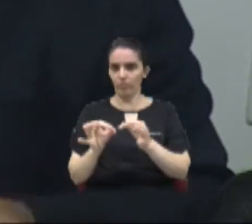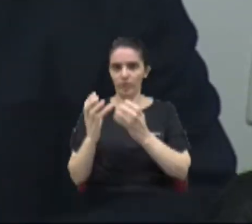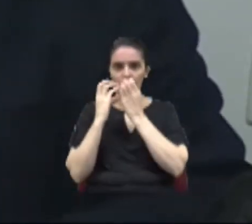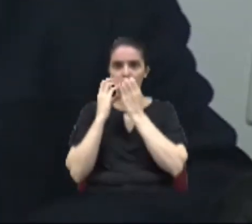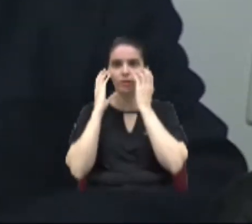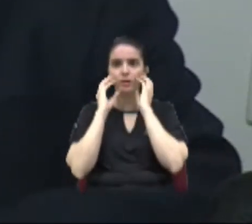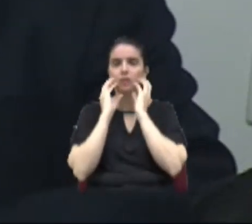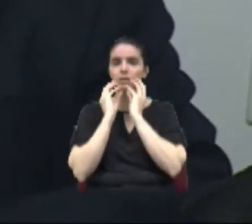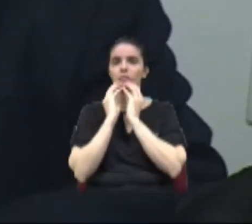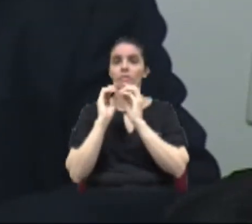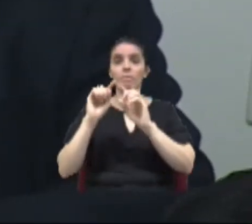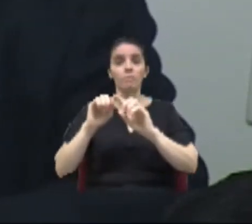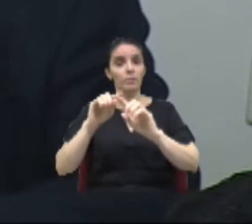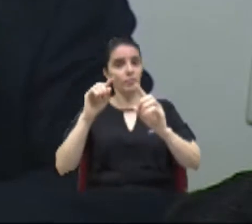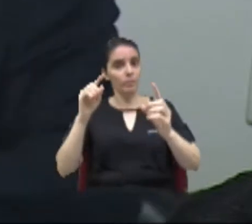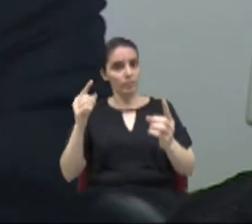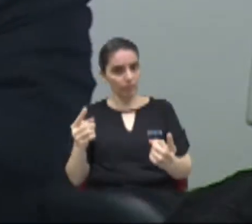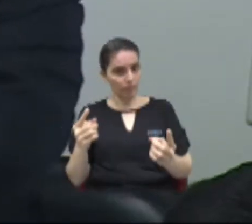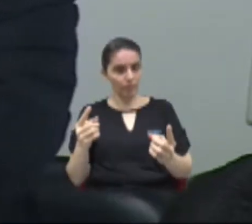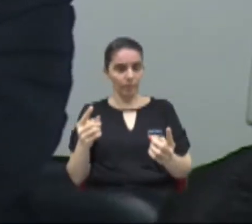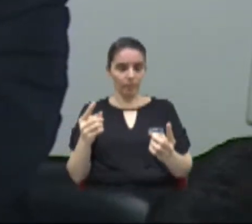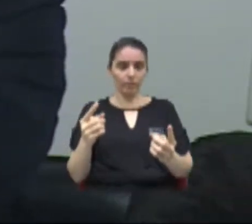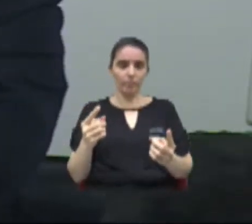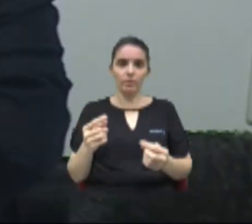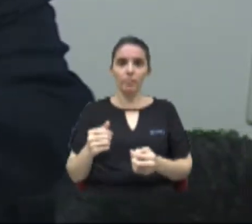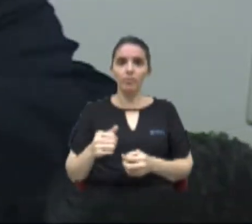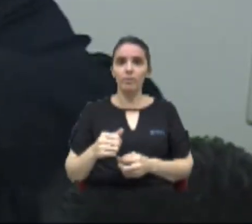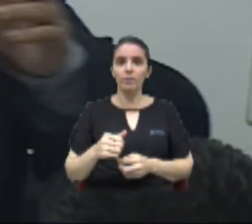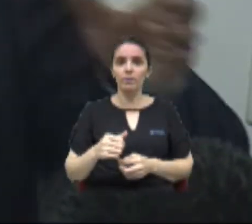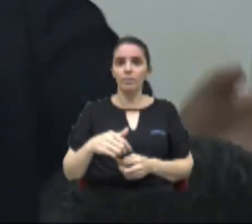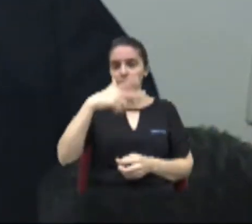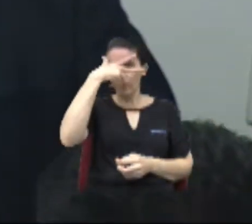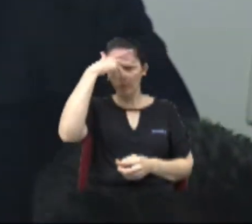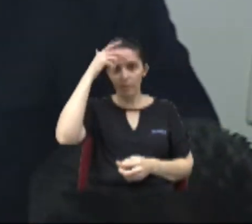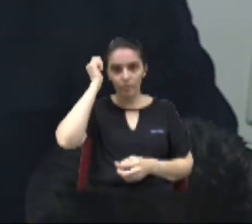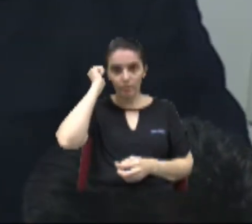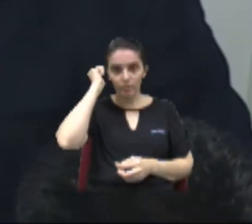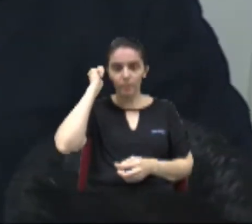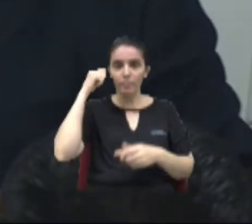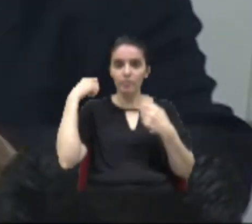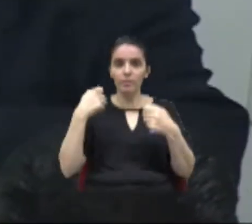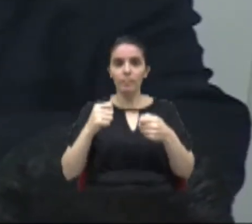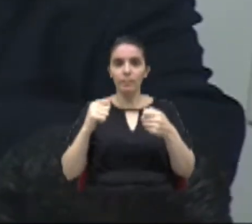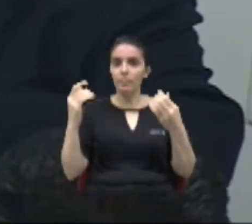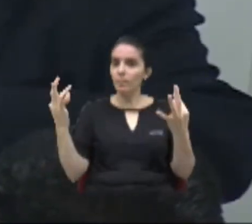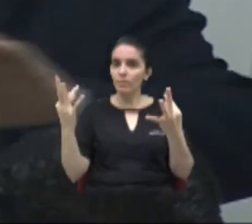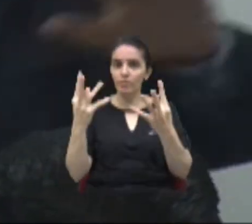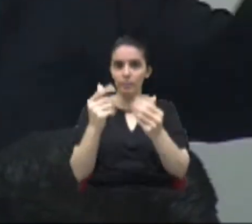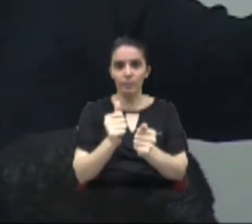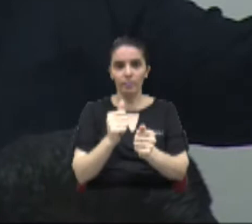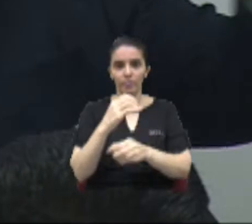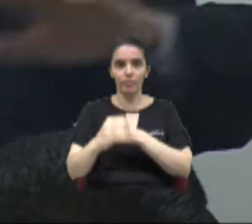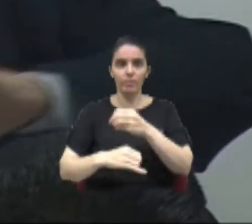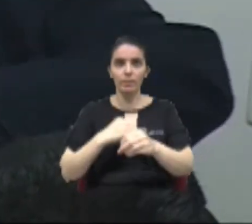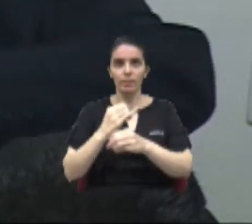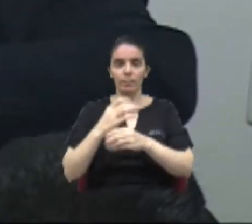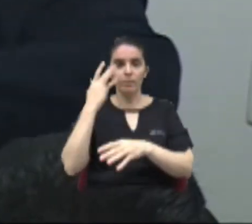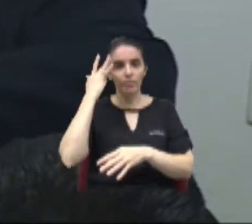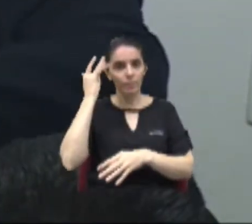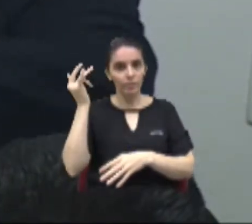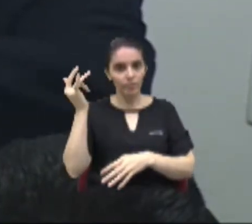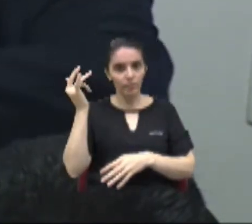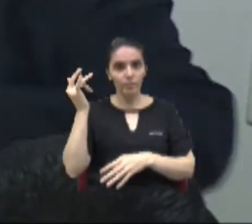habitação. Eu acho que isso é muito importante, porque você propicia que a população